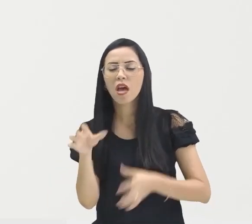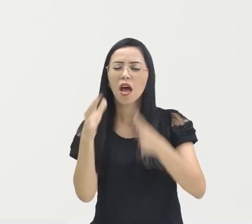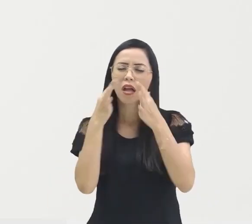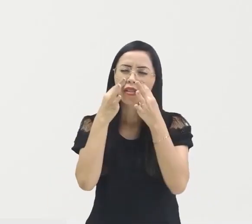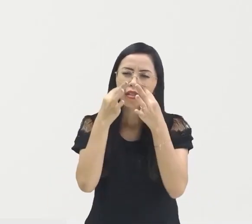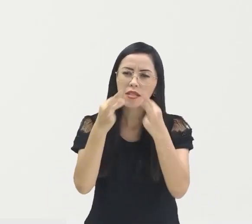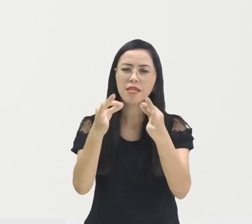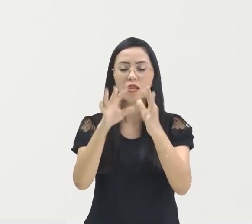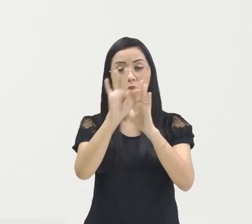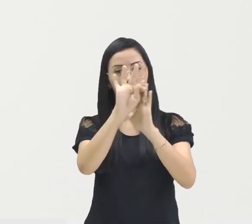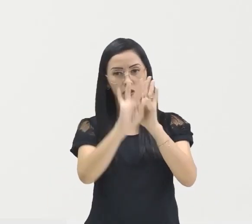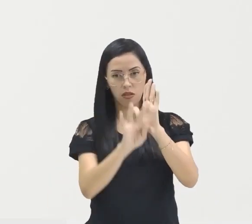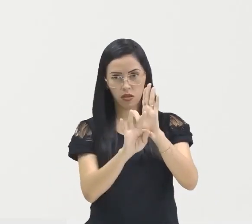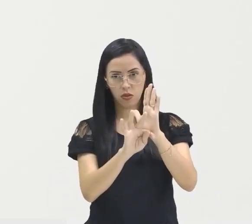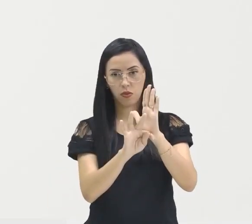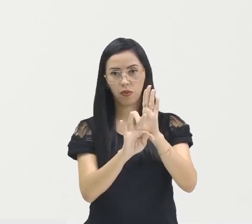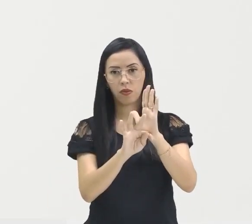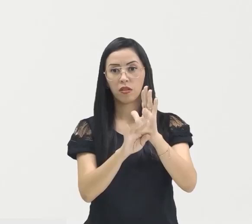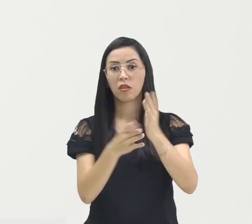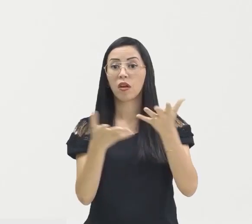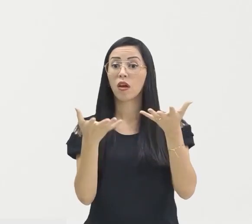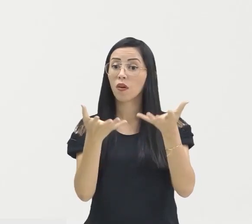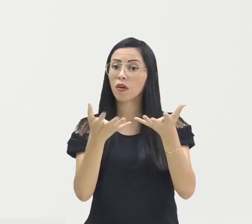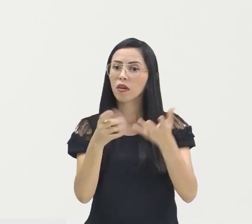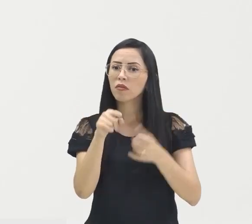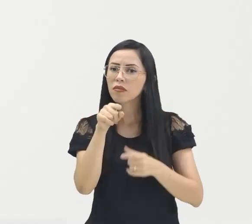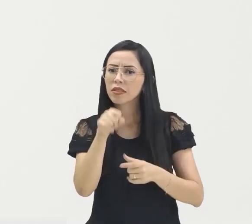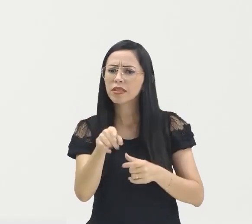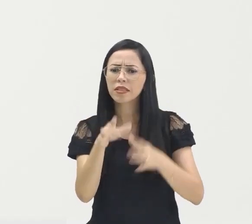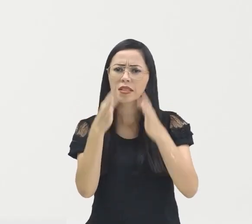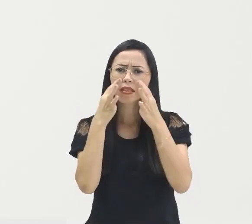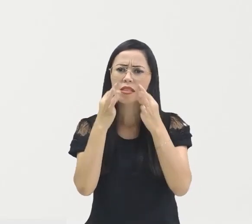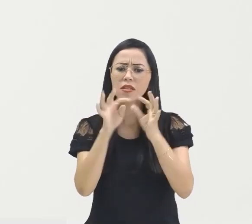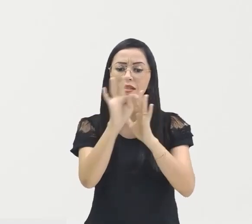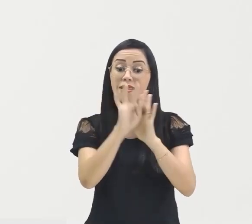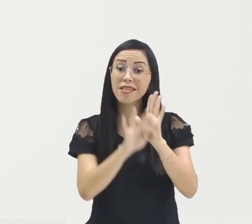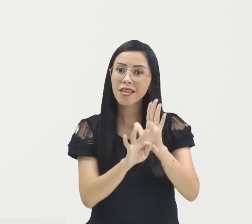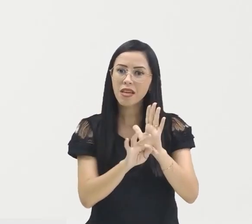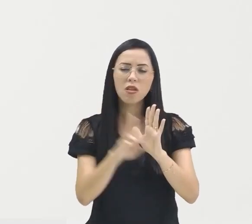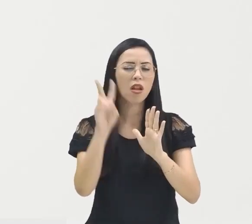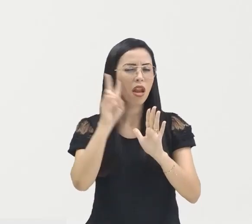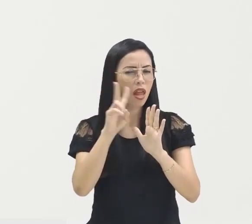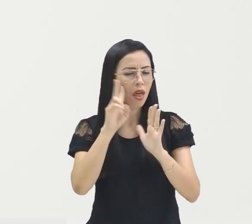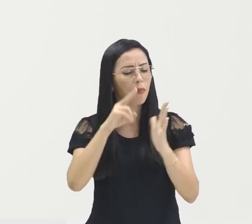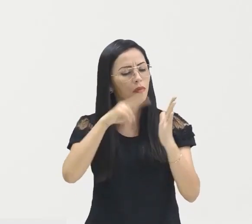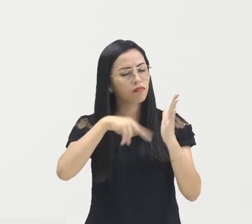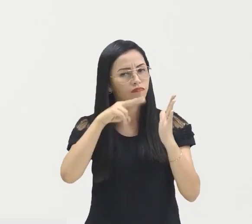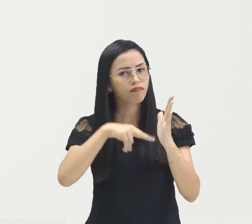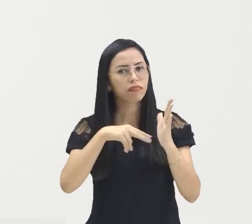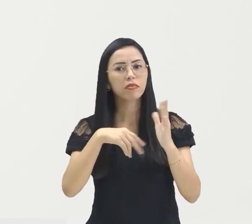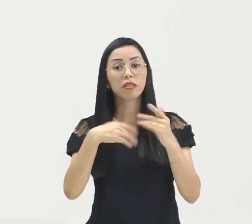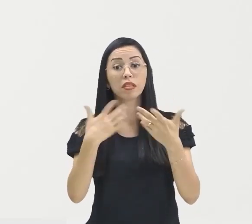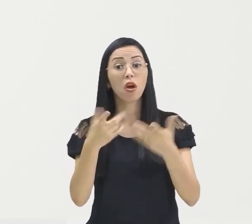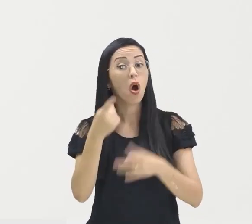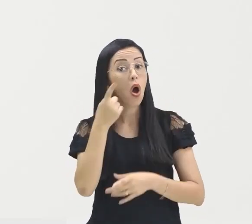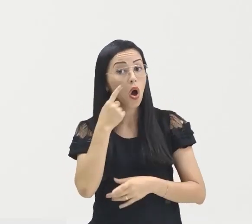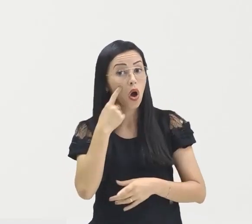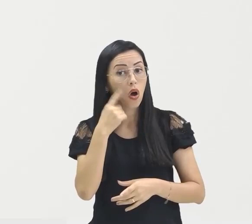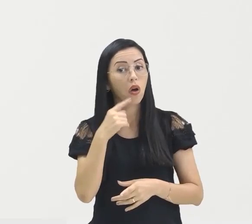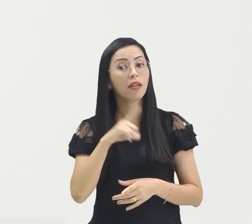certo? Eu quero que vocês se atenham ao texto que nós lemos. Com base nos textos, são os dois, vamos